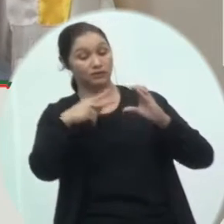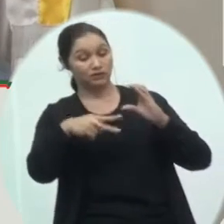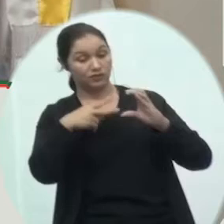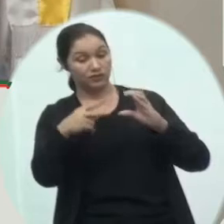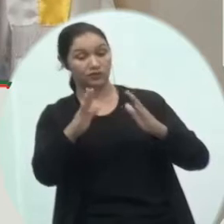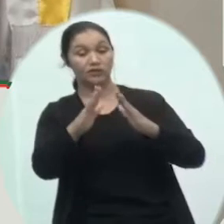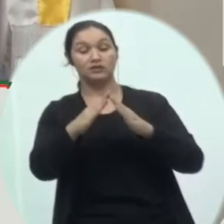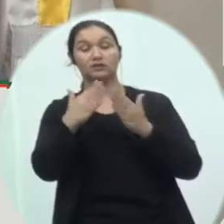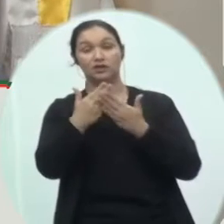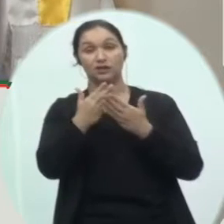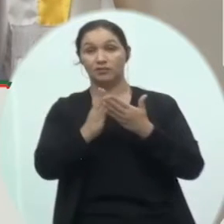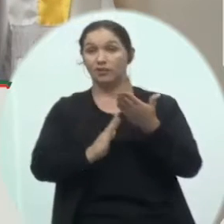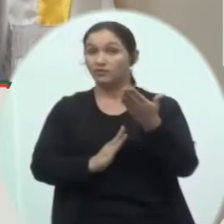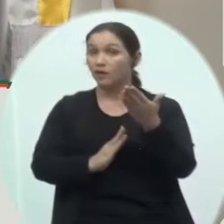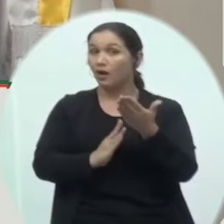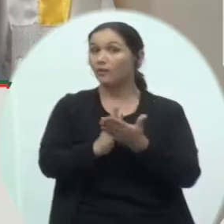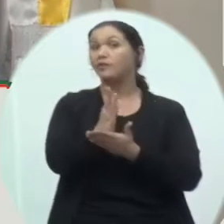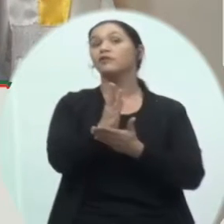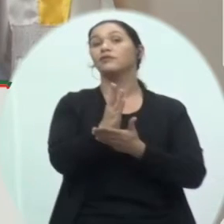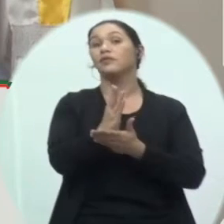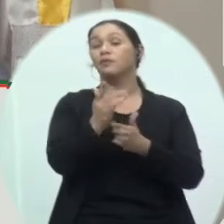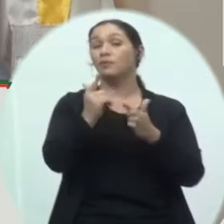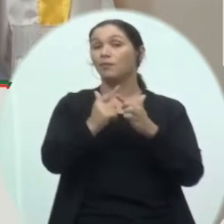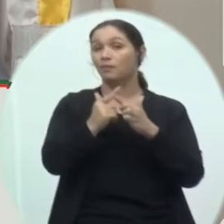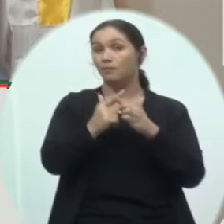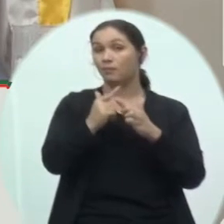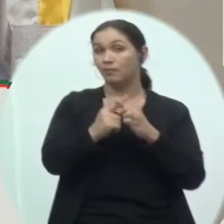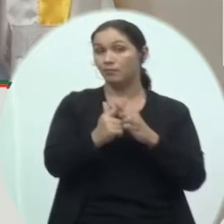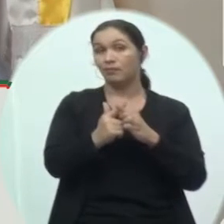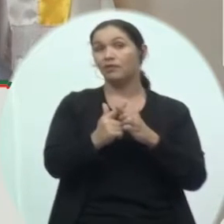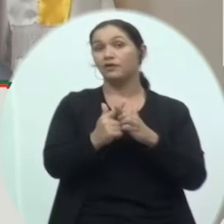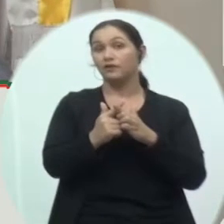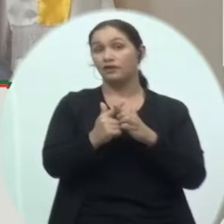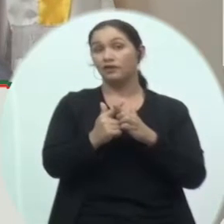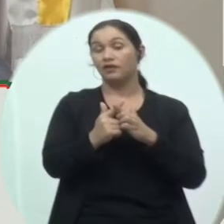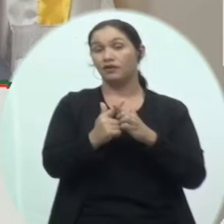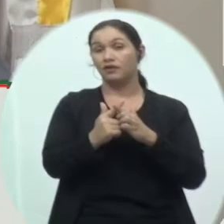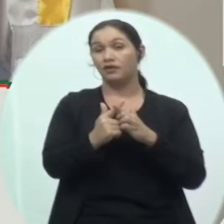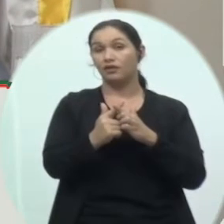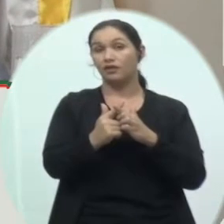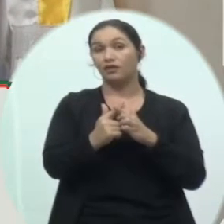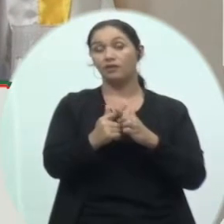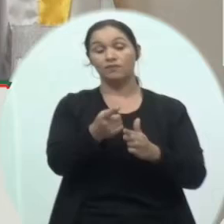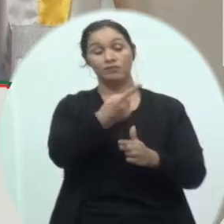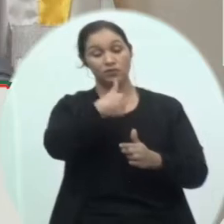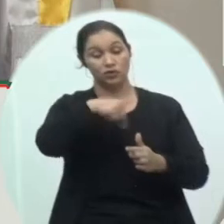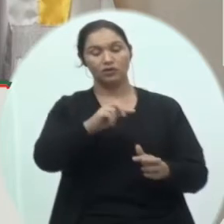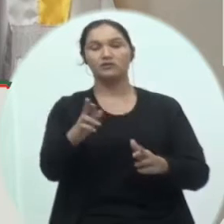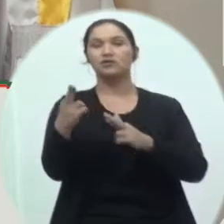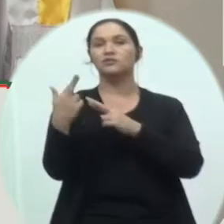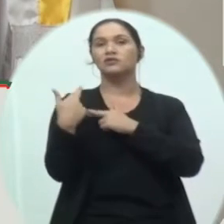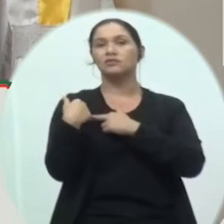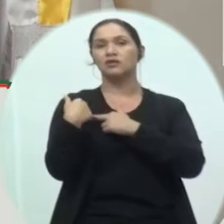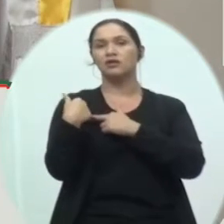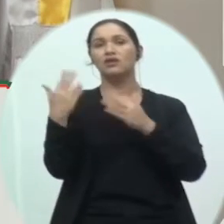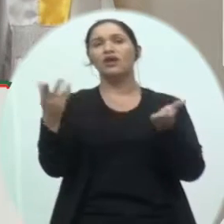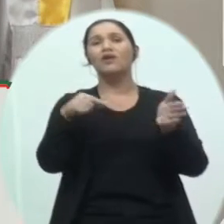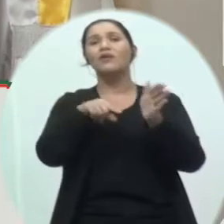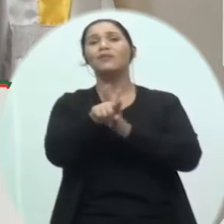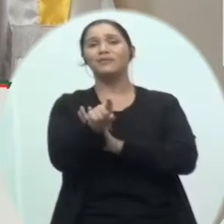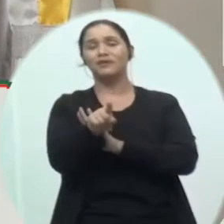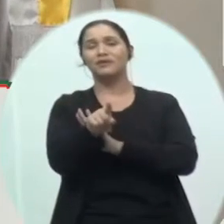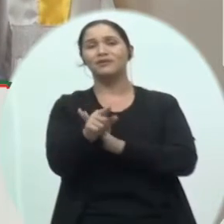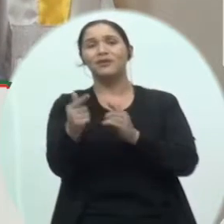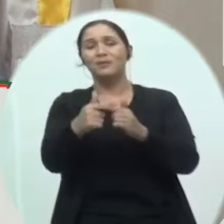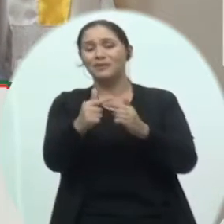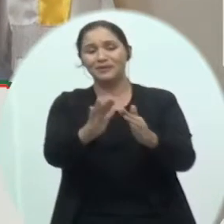99% das vezes, porque realmente é o papel dos vereadores. Por que não aprovar? Por que não aprovar o requerimento? Se é